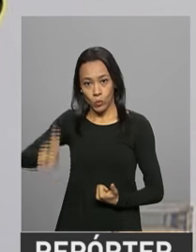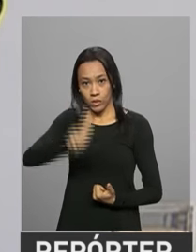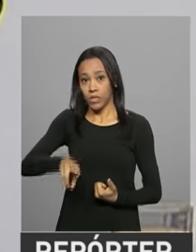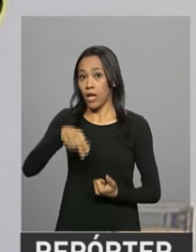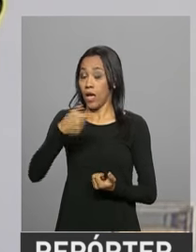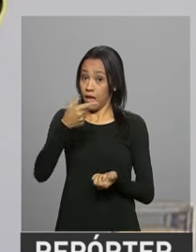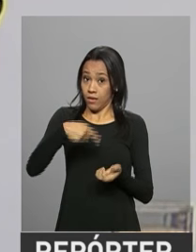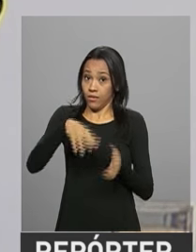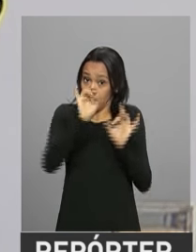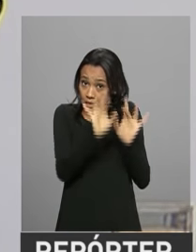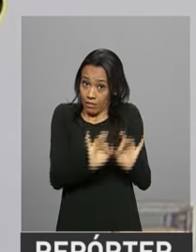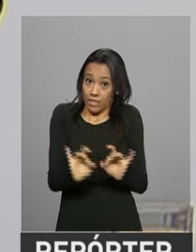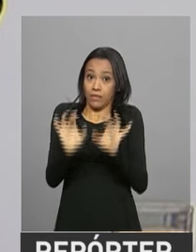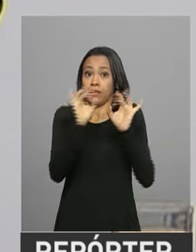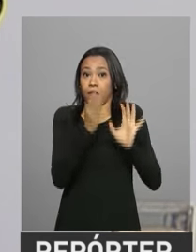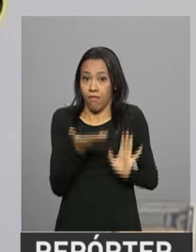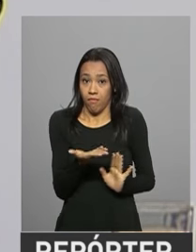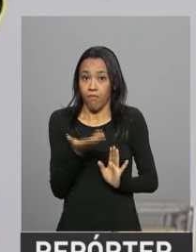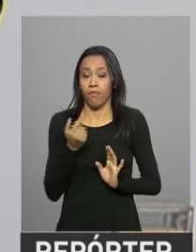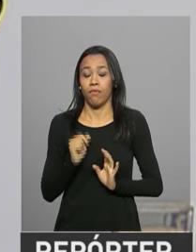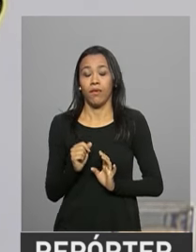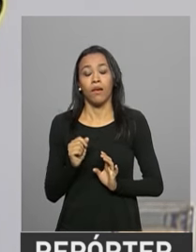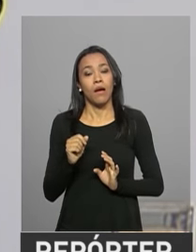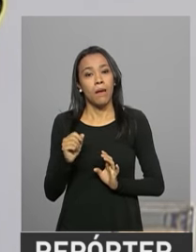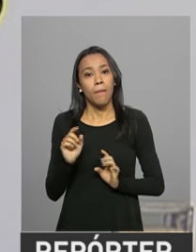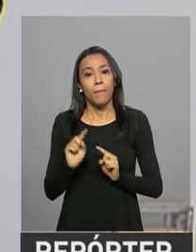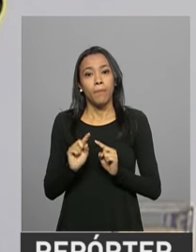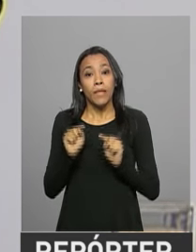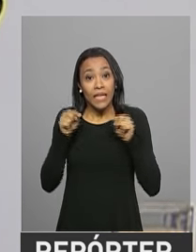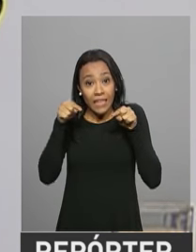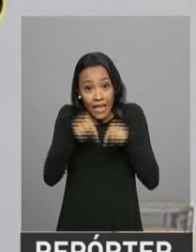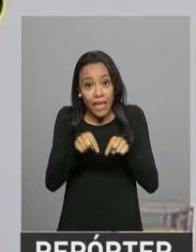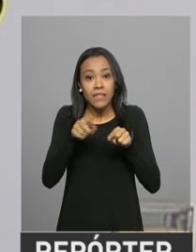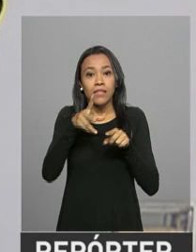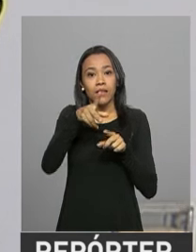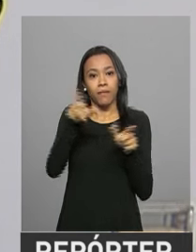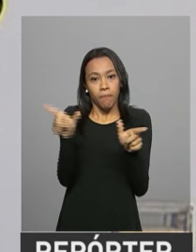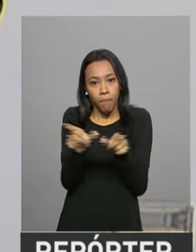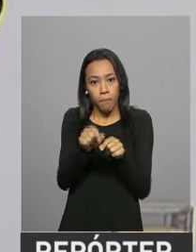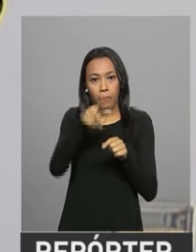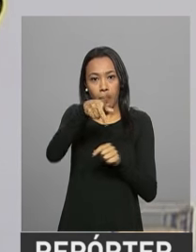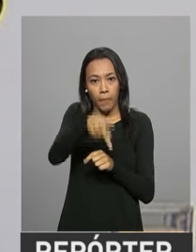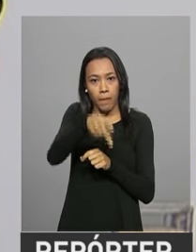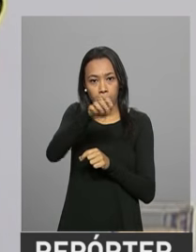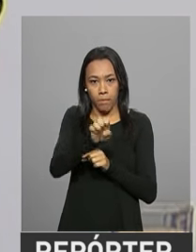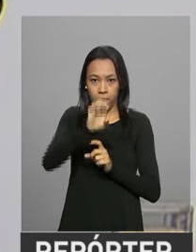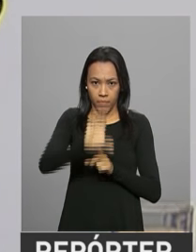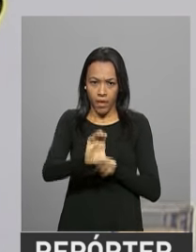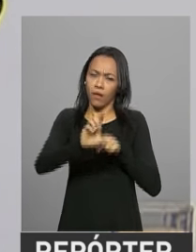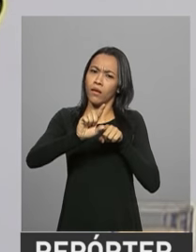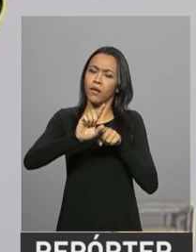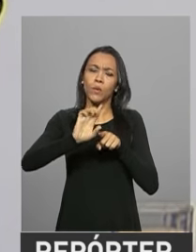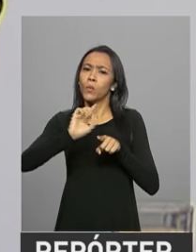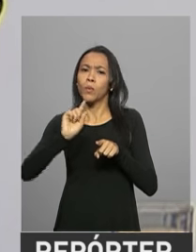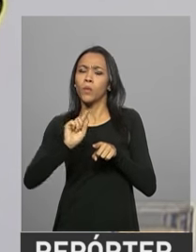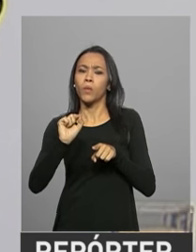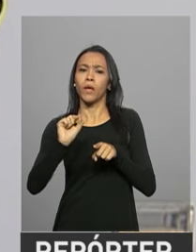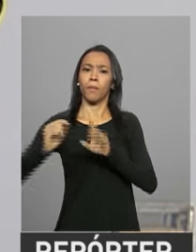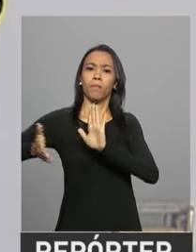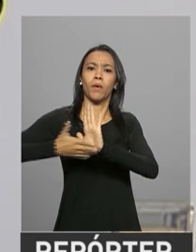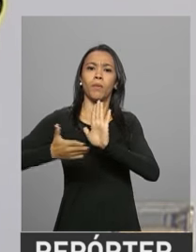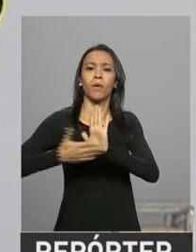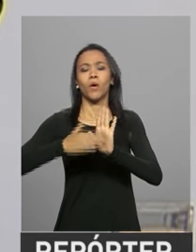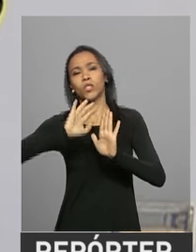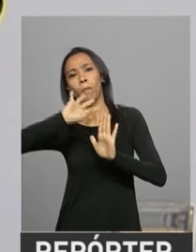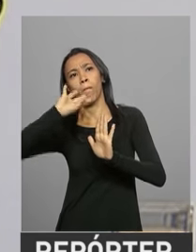é eh nessa PEC será também proposta eh que seja